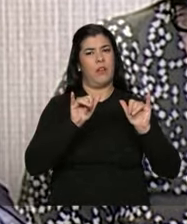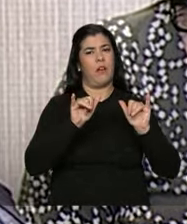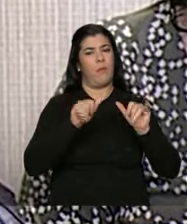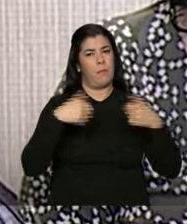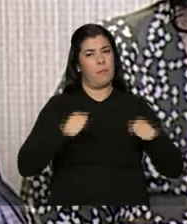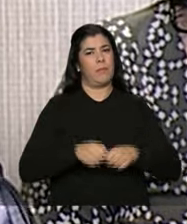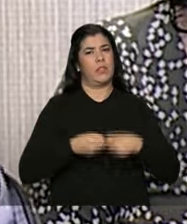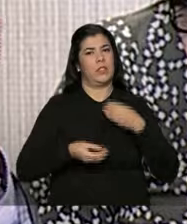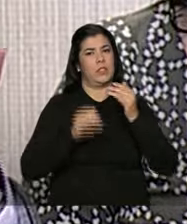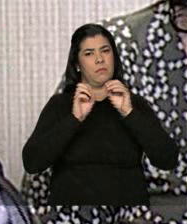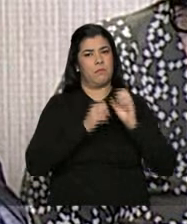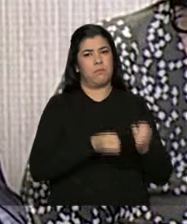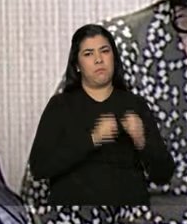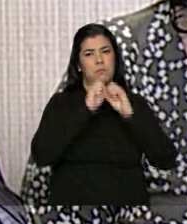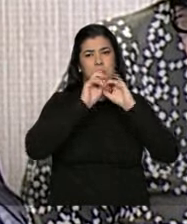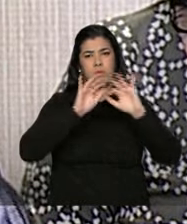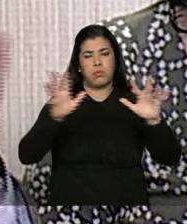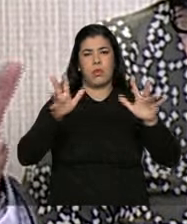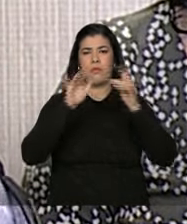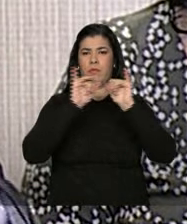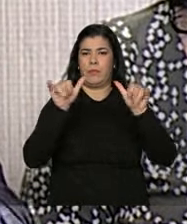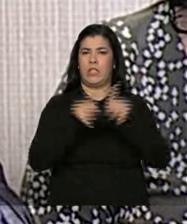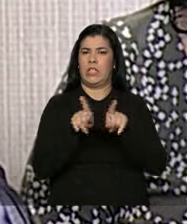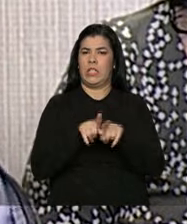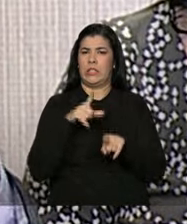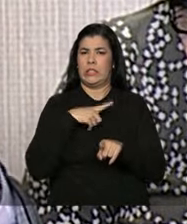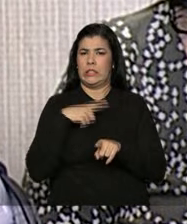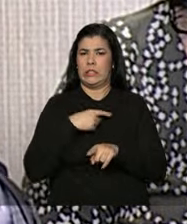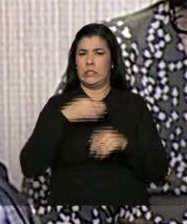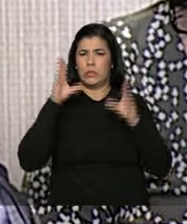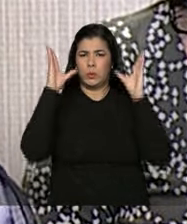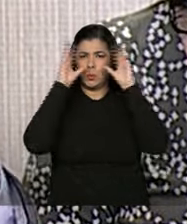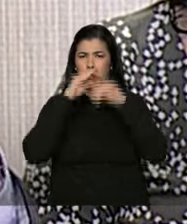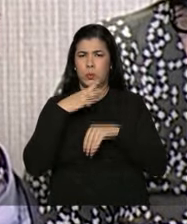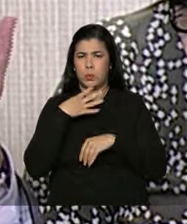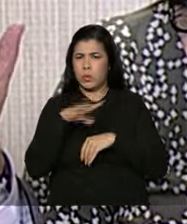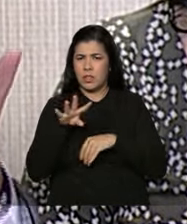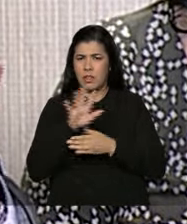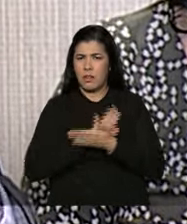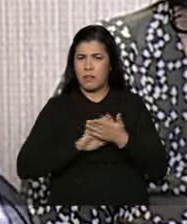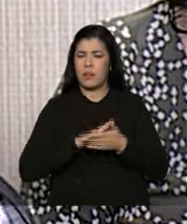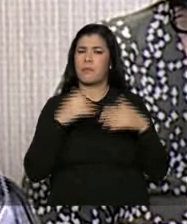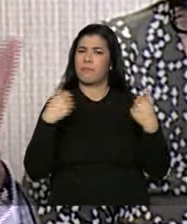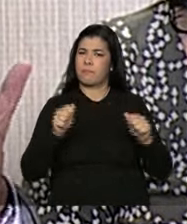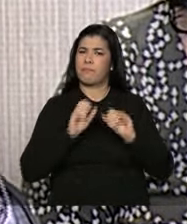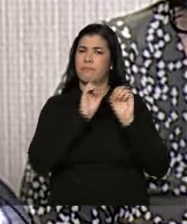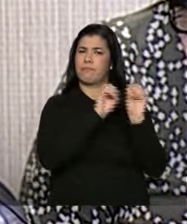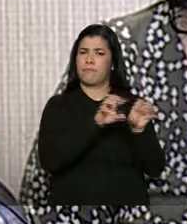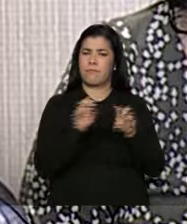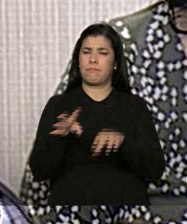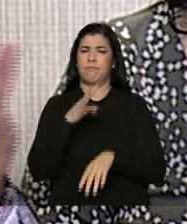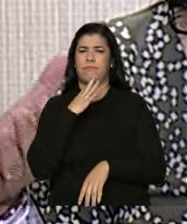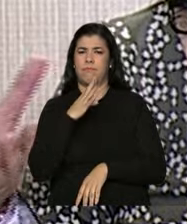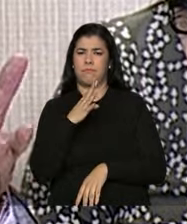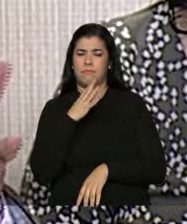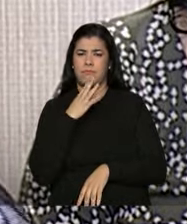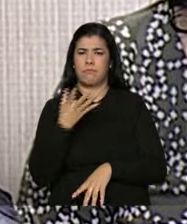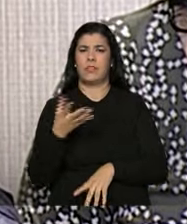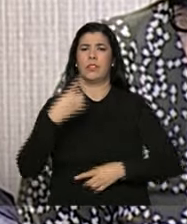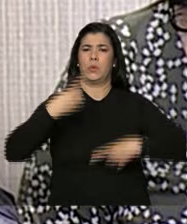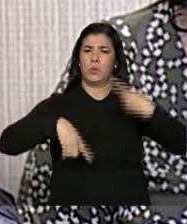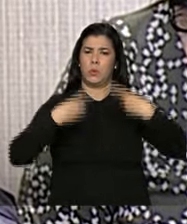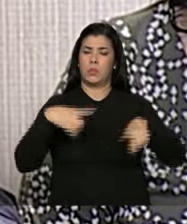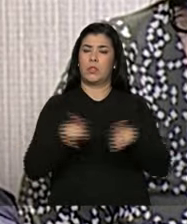informação. Contra as trevas, a luz, a luz do conhecimento, a luz da inteligência, a luz do debate. Por isso,